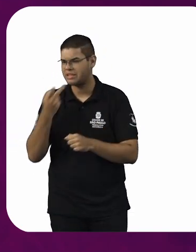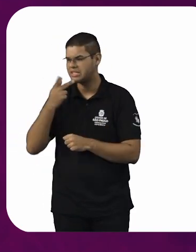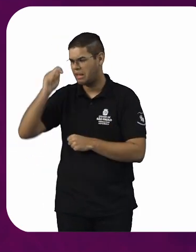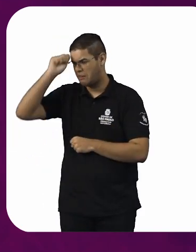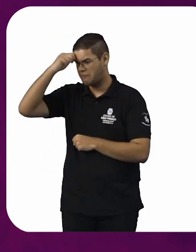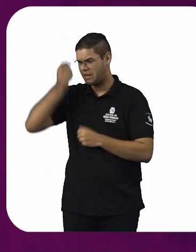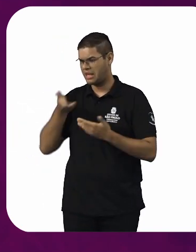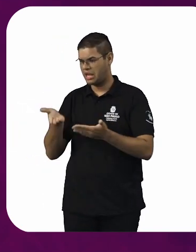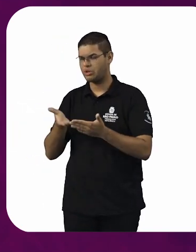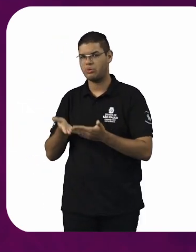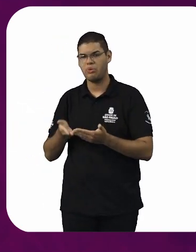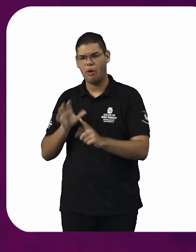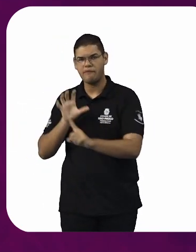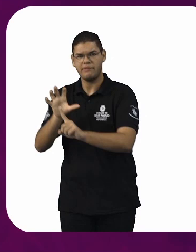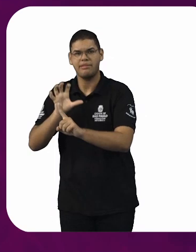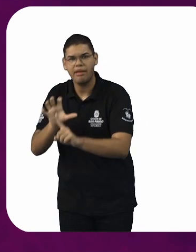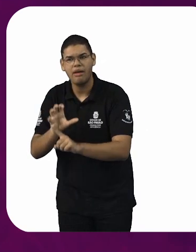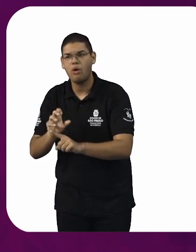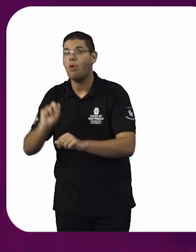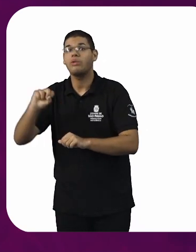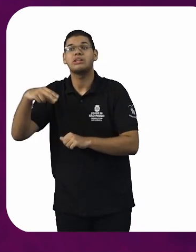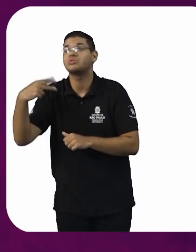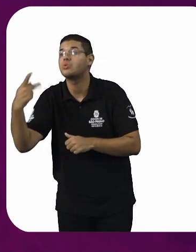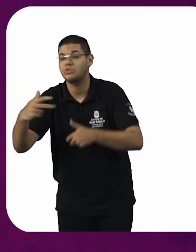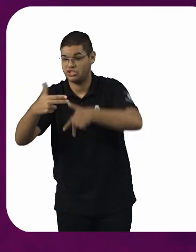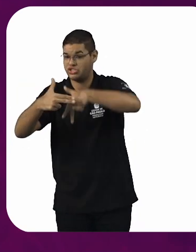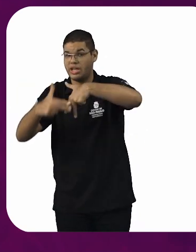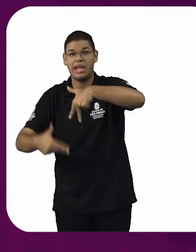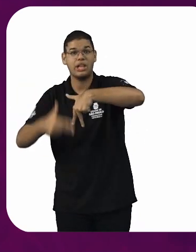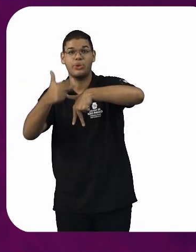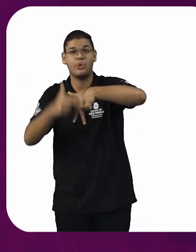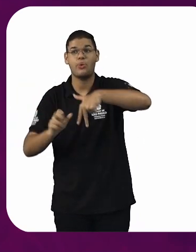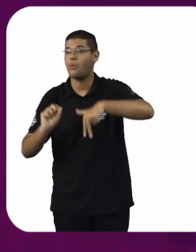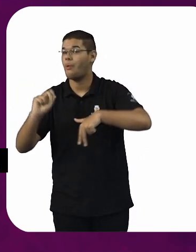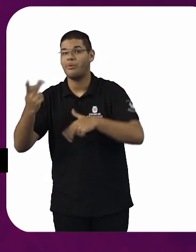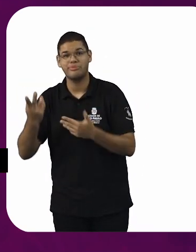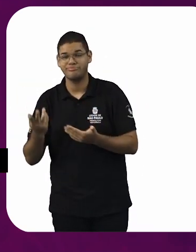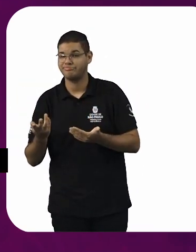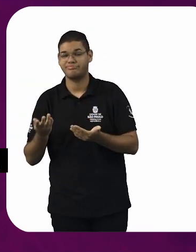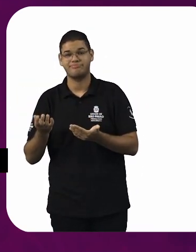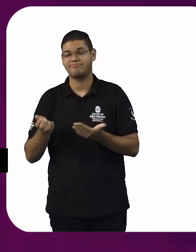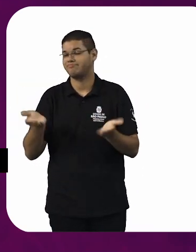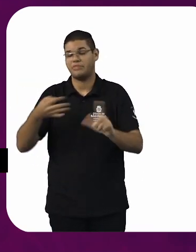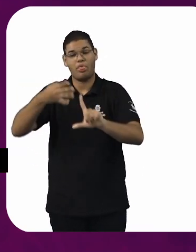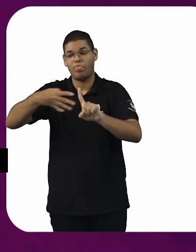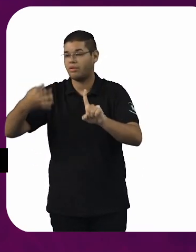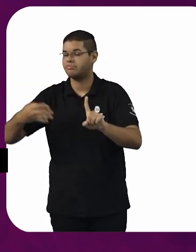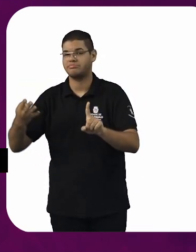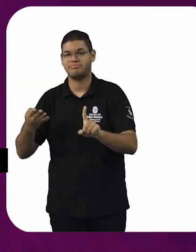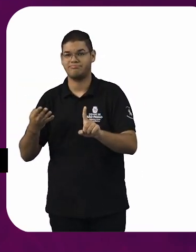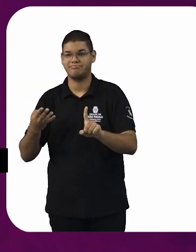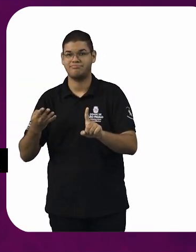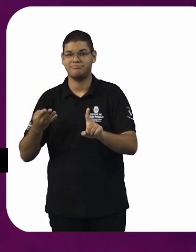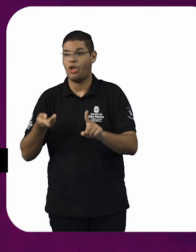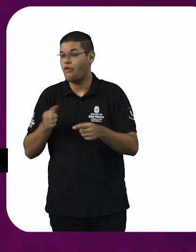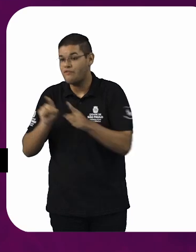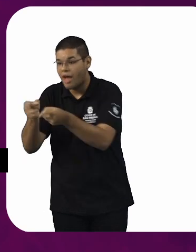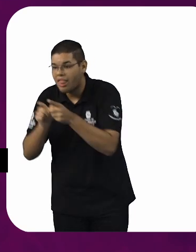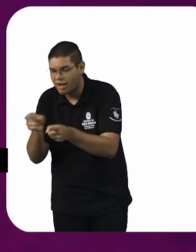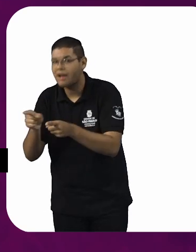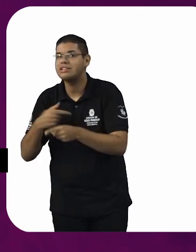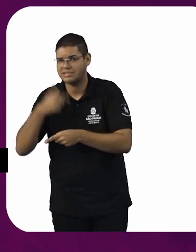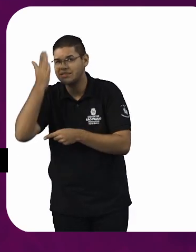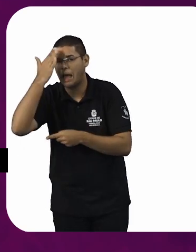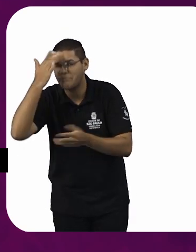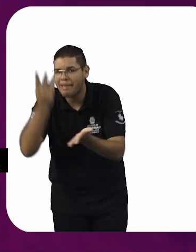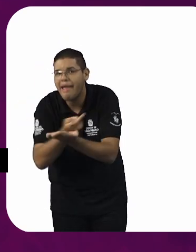sexual dele, ou da identidade de gênero dele, é crime de racismo, não é? Sabemos objetivamente que é. Ofender uma pessoa,